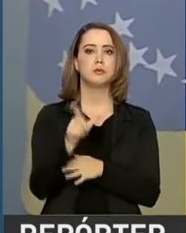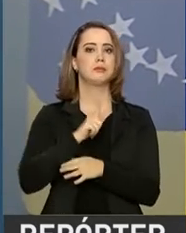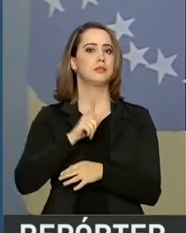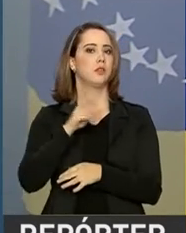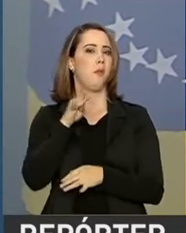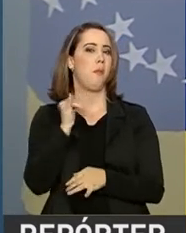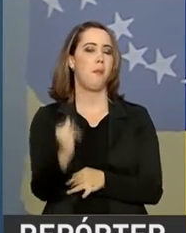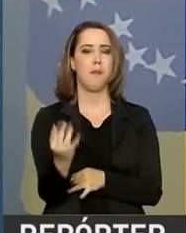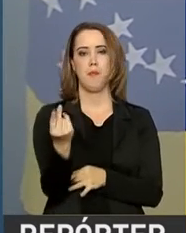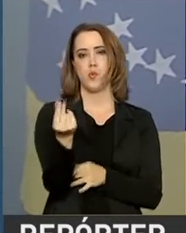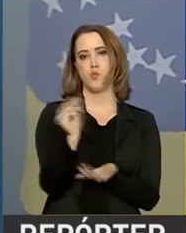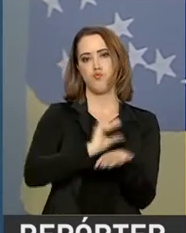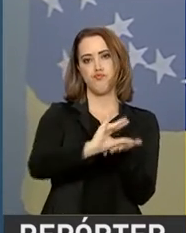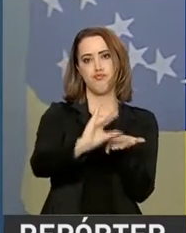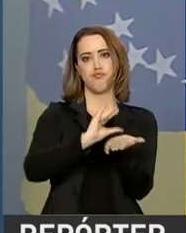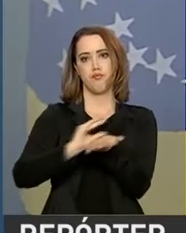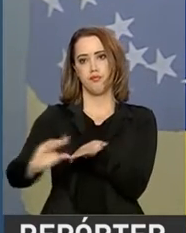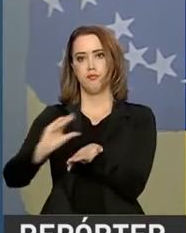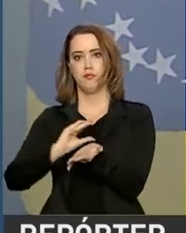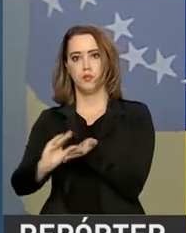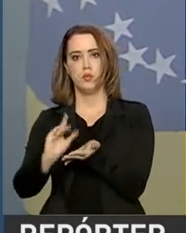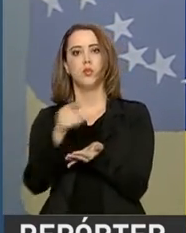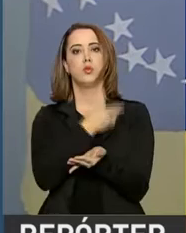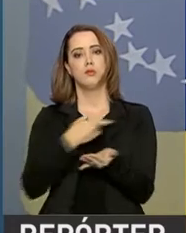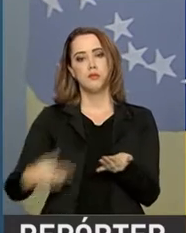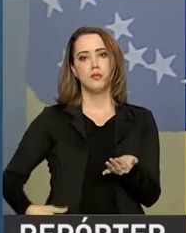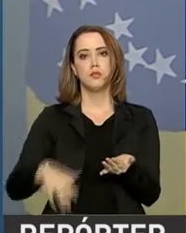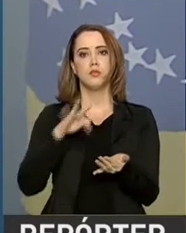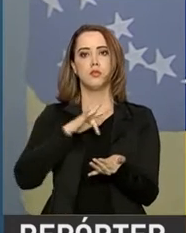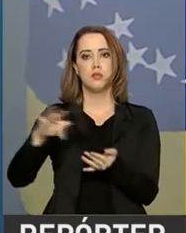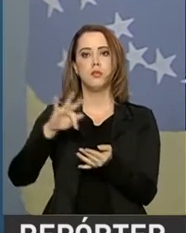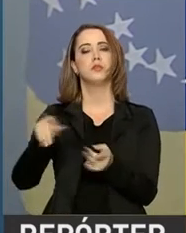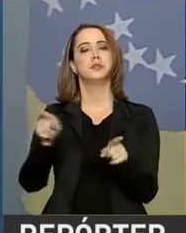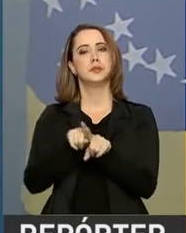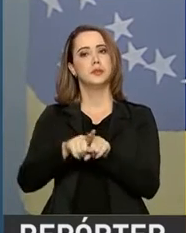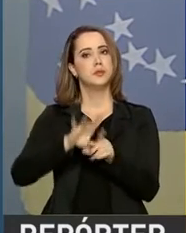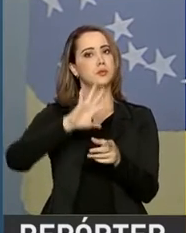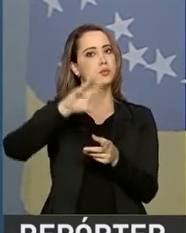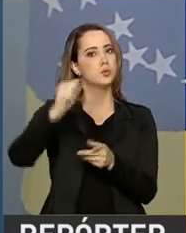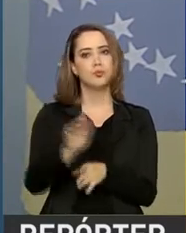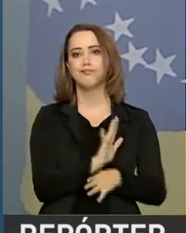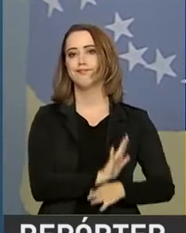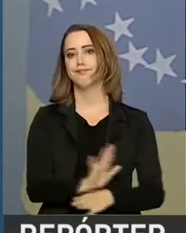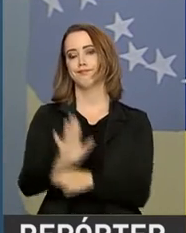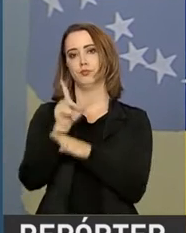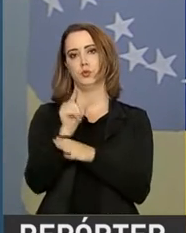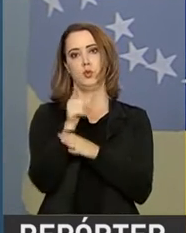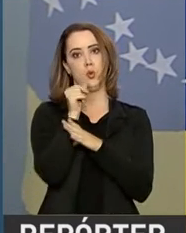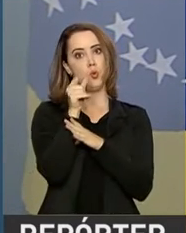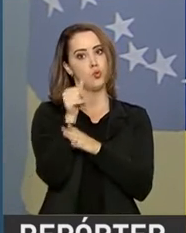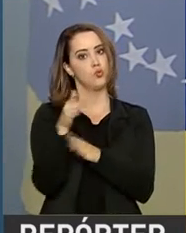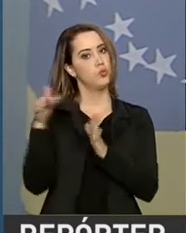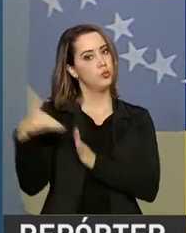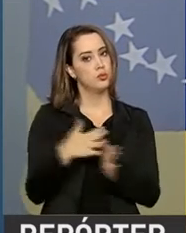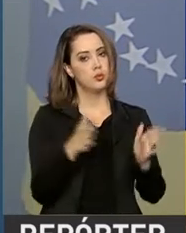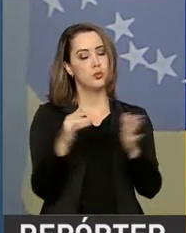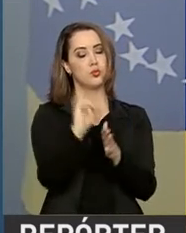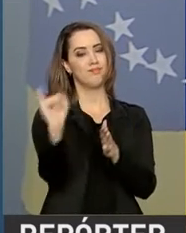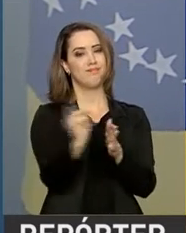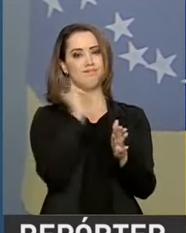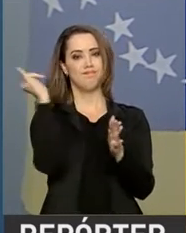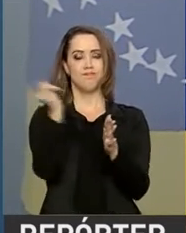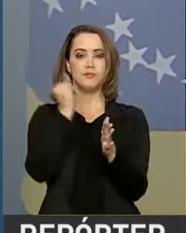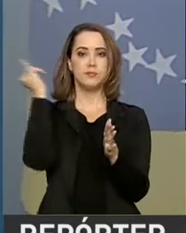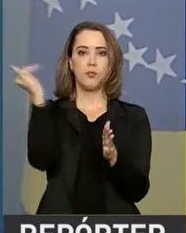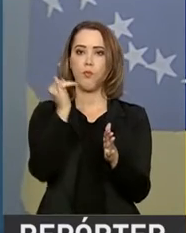de reais da federação bem como todo o suporte de um rio que tem além da importância da geração